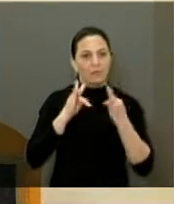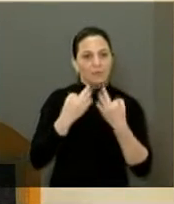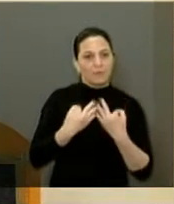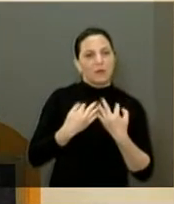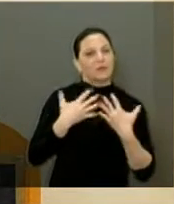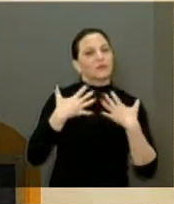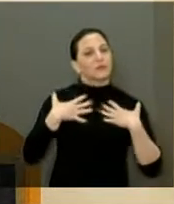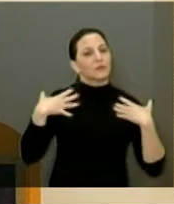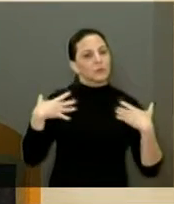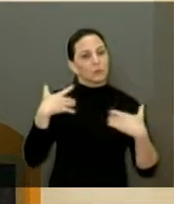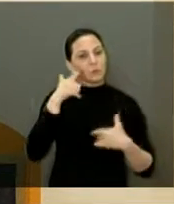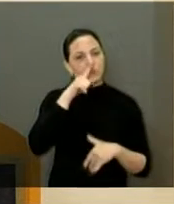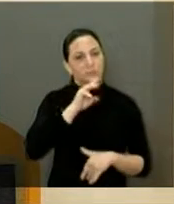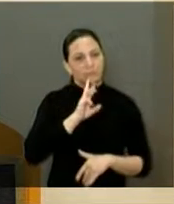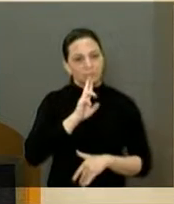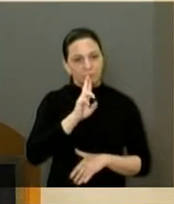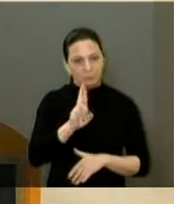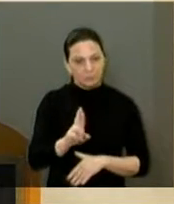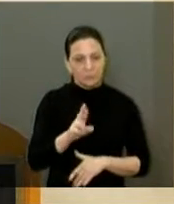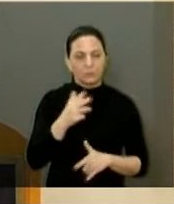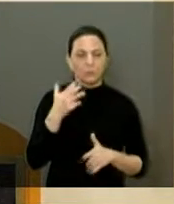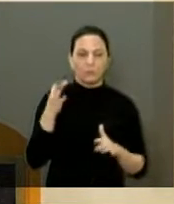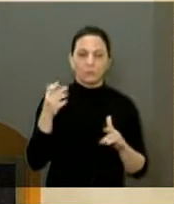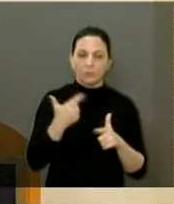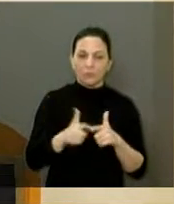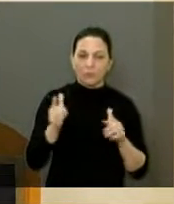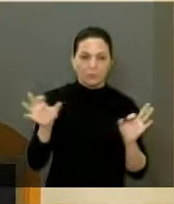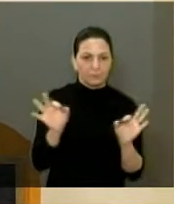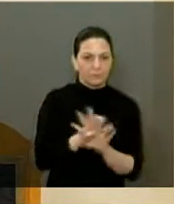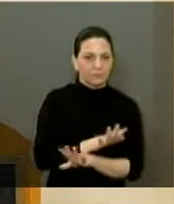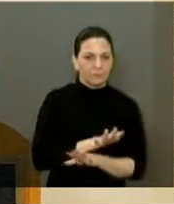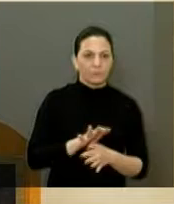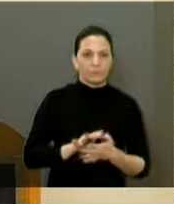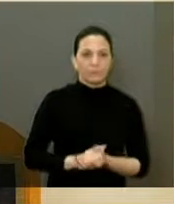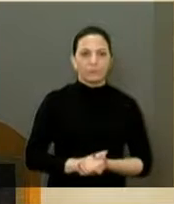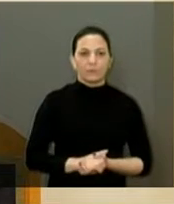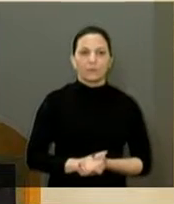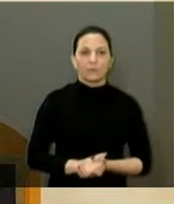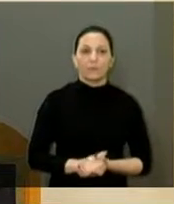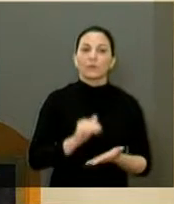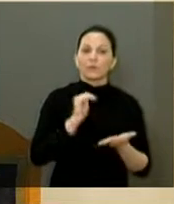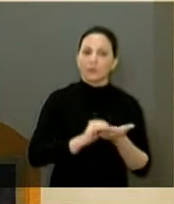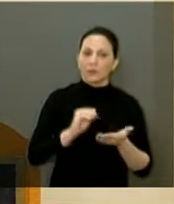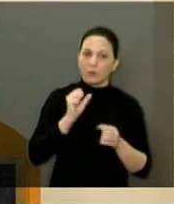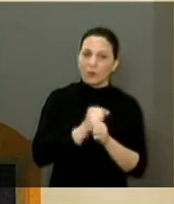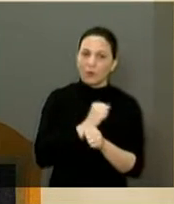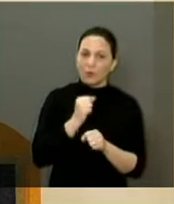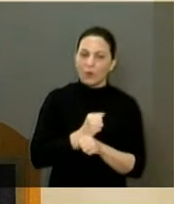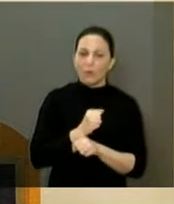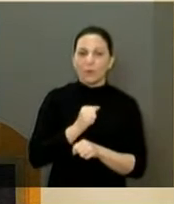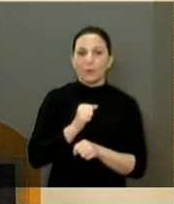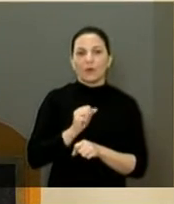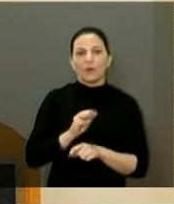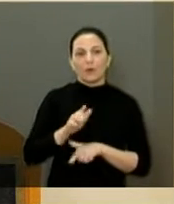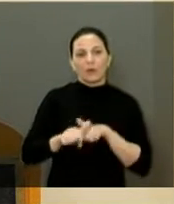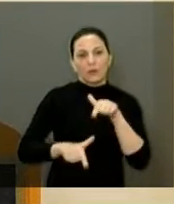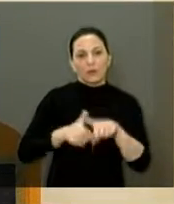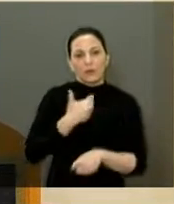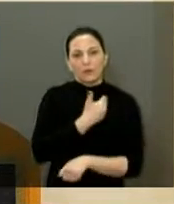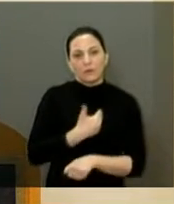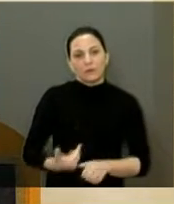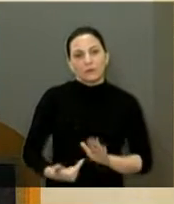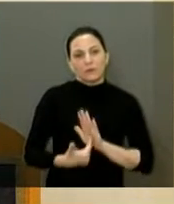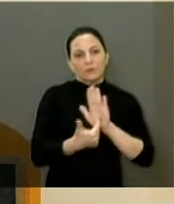contente com a solução do problema de obras e serviços públicos aí uma indicação minha